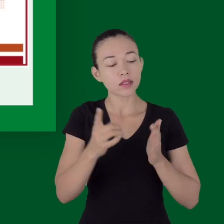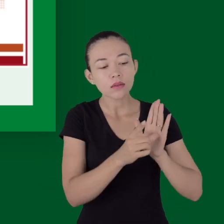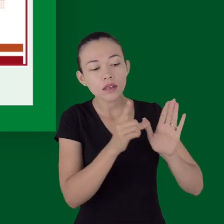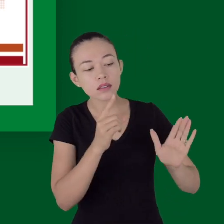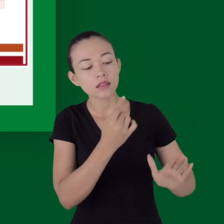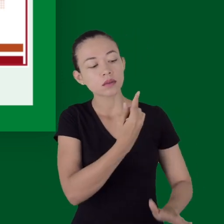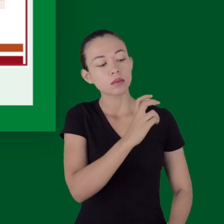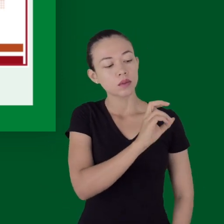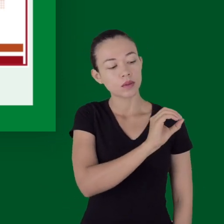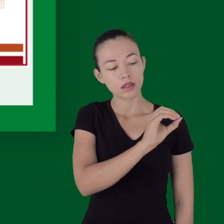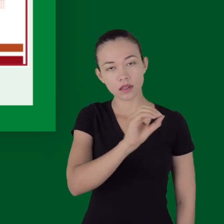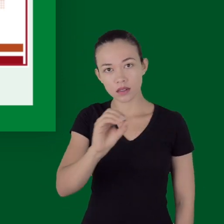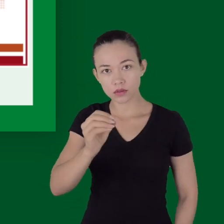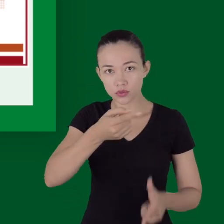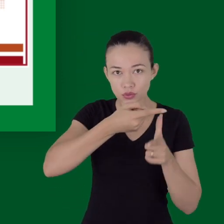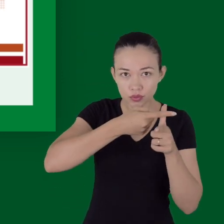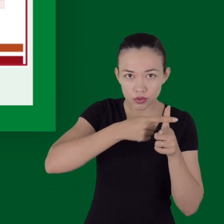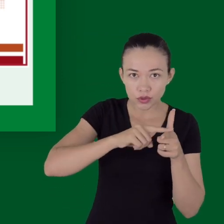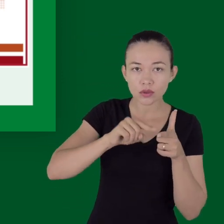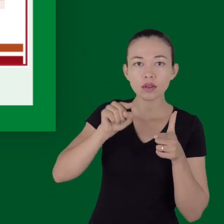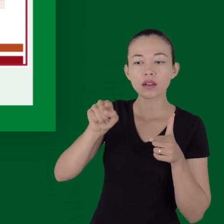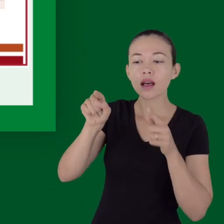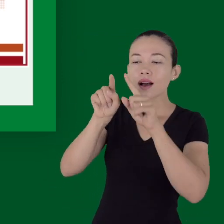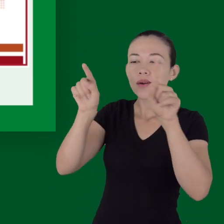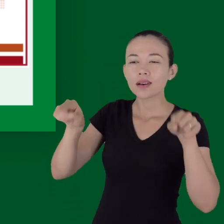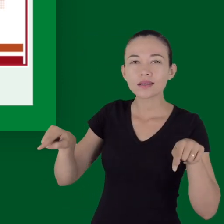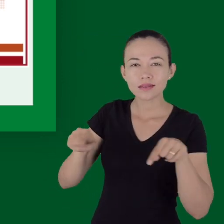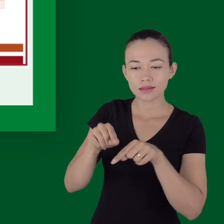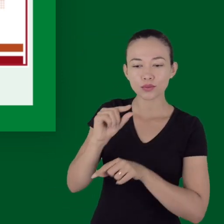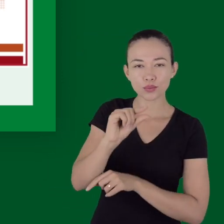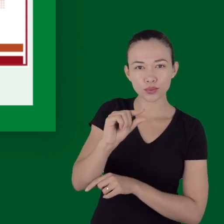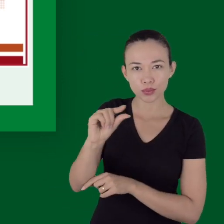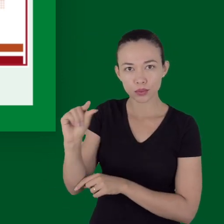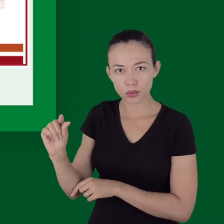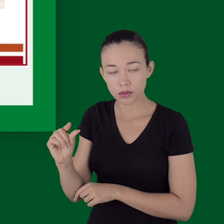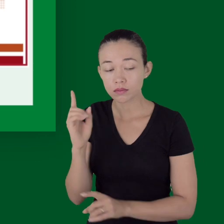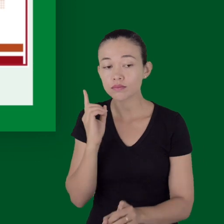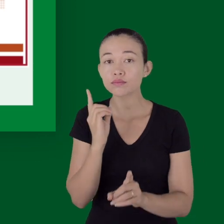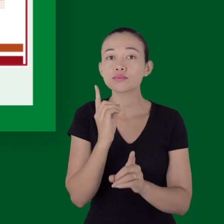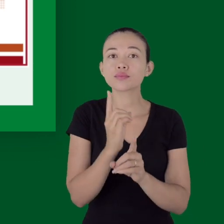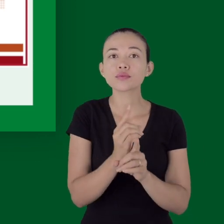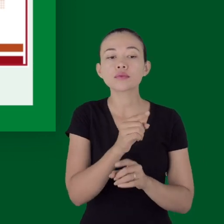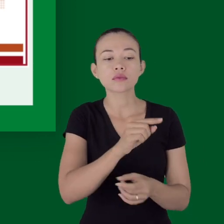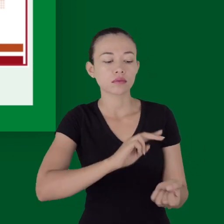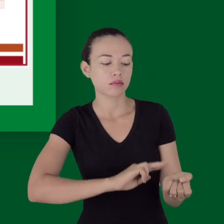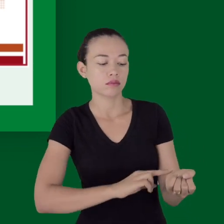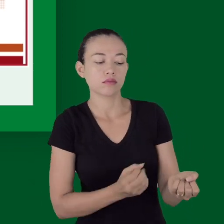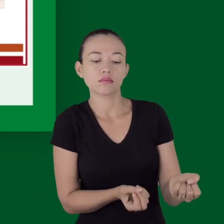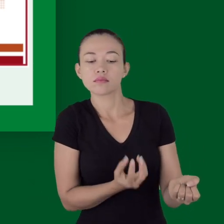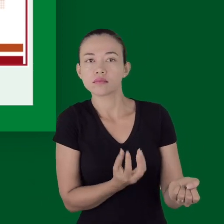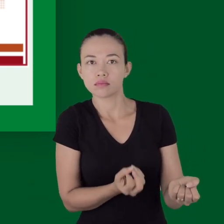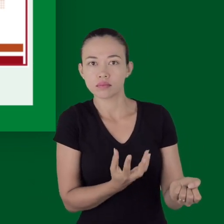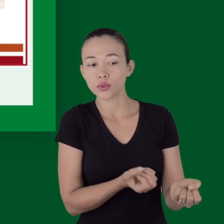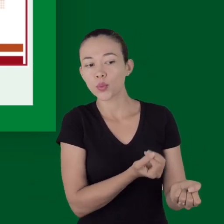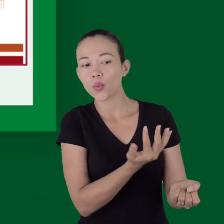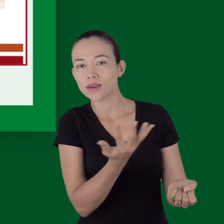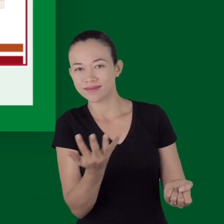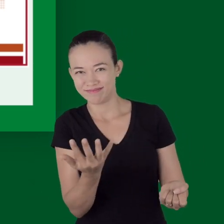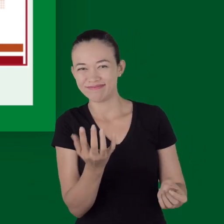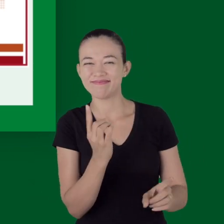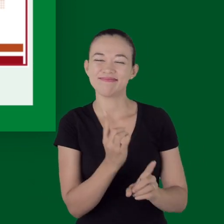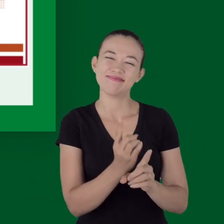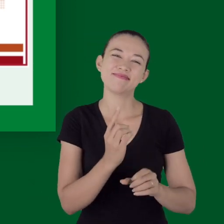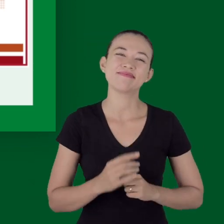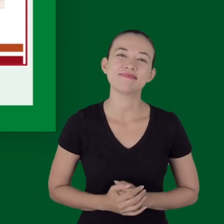cardíaca. Tem uma outra forma da gente saber e calcular a frequência cardíaca, que é uma forma que é decorar,